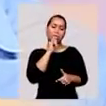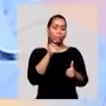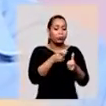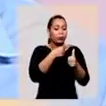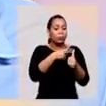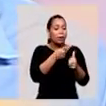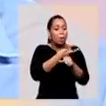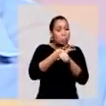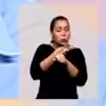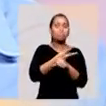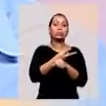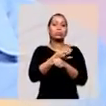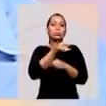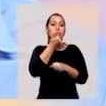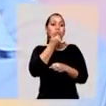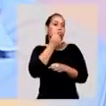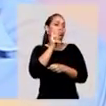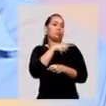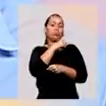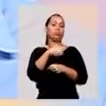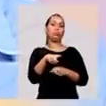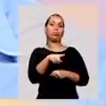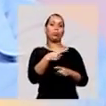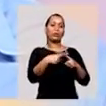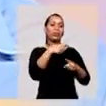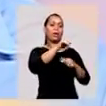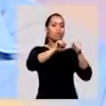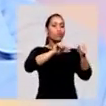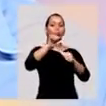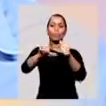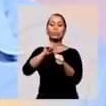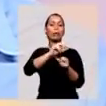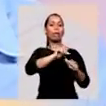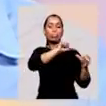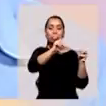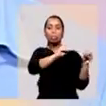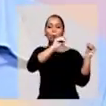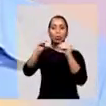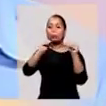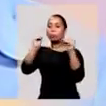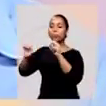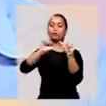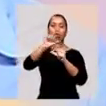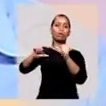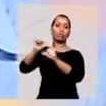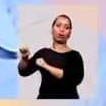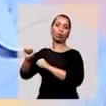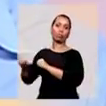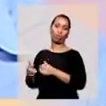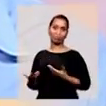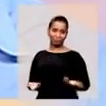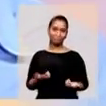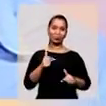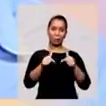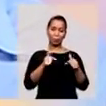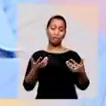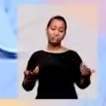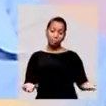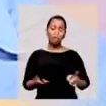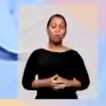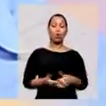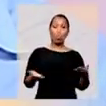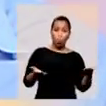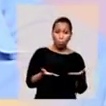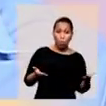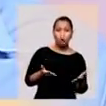currículos, na primeira busca ali, o selecionador vai entender que a troca ela é muito ruim para a imagem desse profissional. Então, buscar se manter. Nós